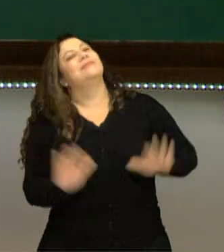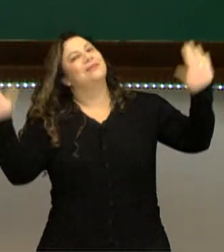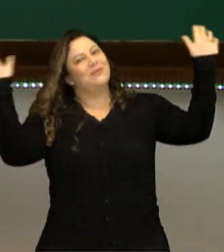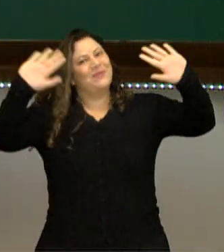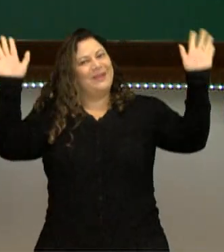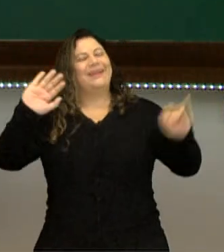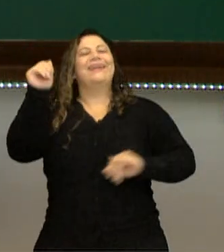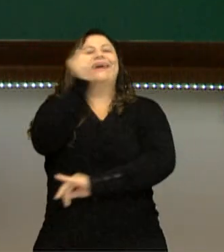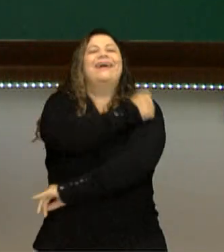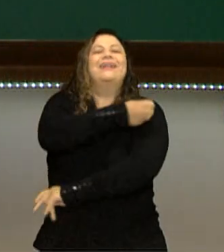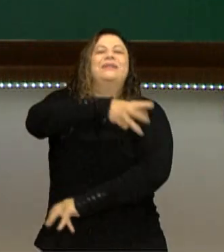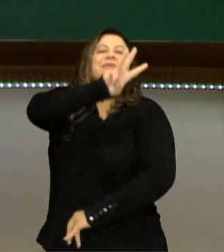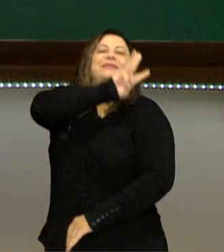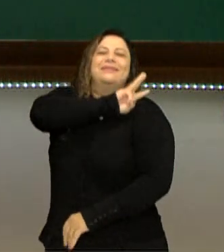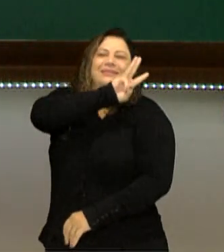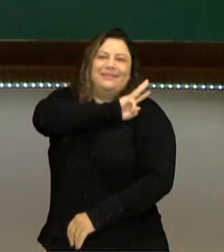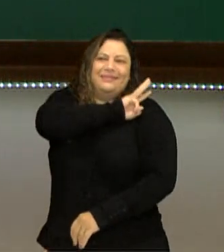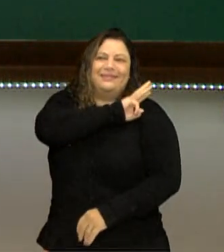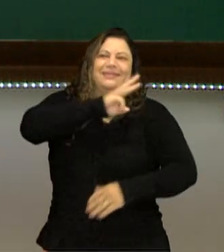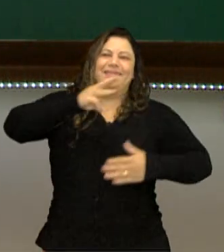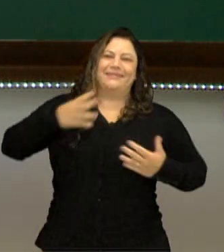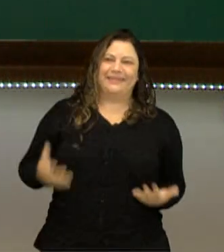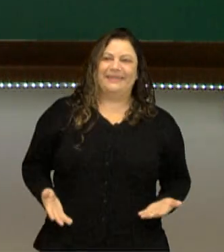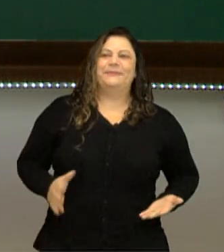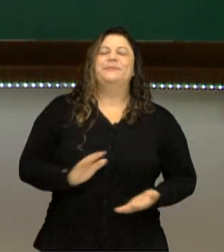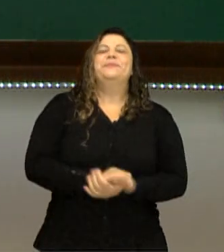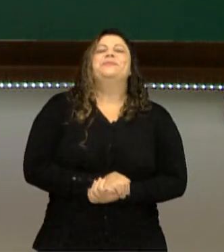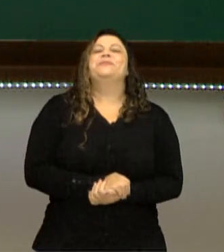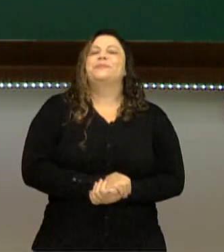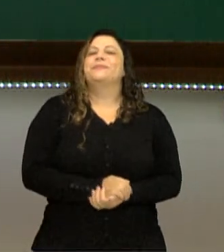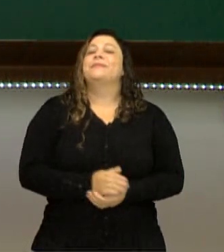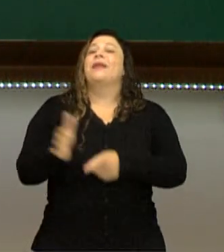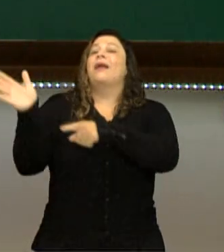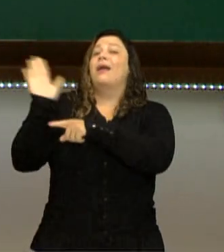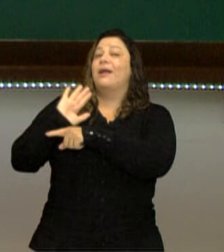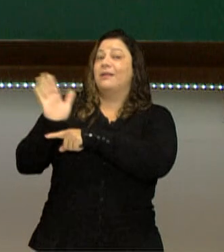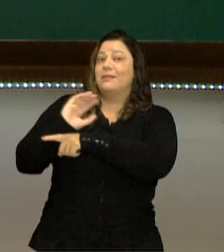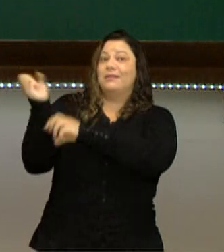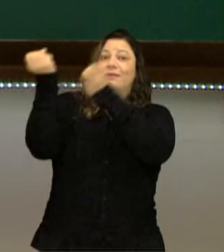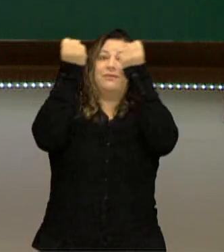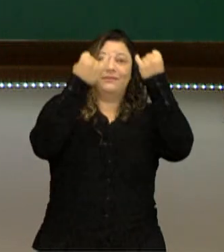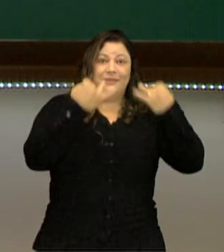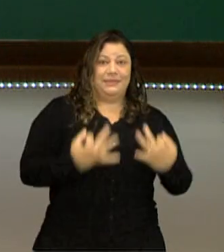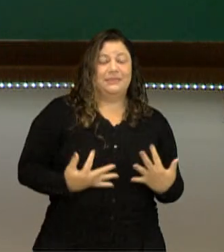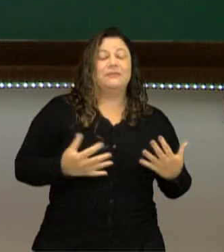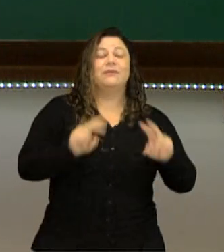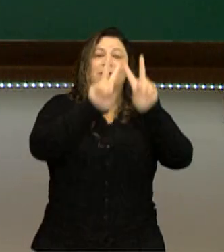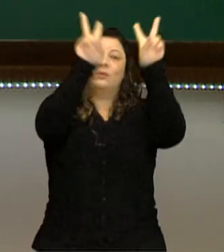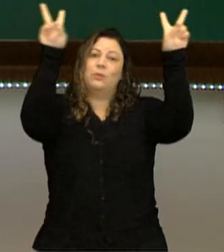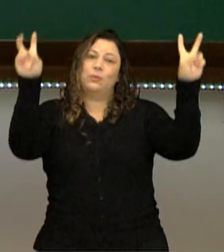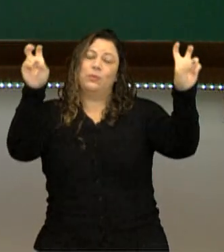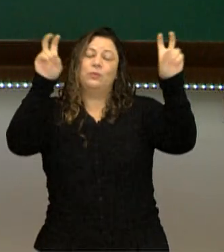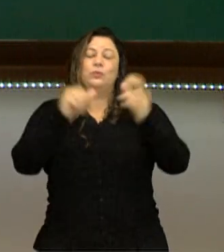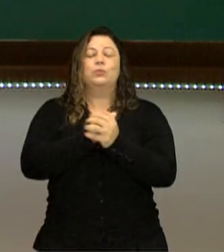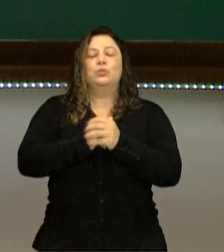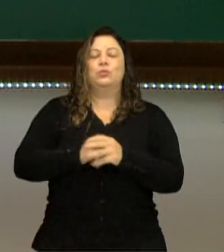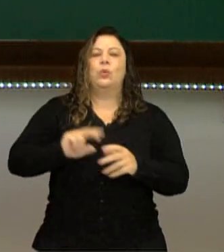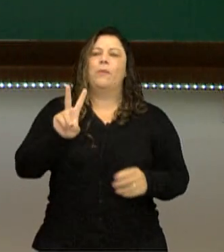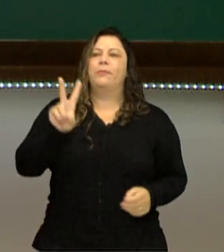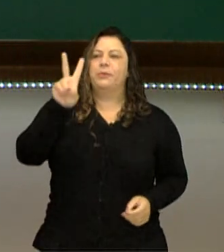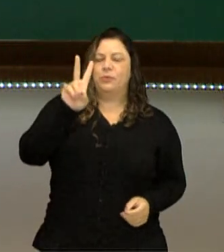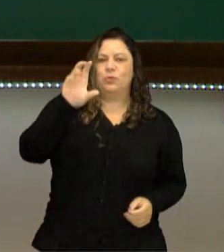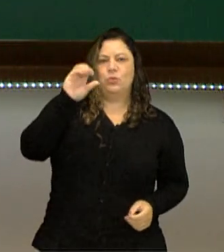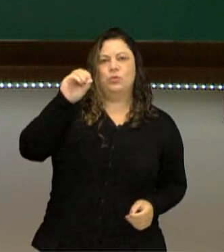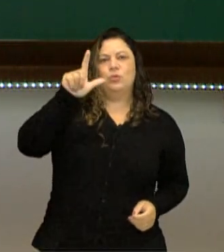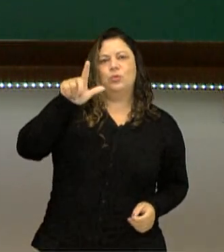Olá, estudantes da terceira série do ensino médio. Nesse vídeo vamos falar sobre volume de